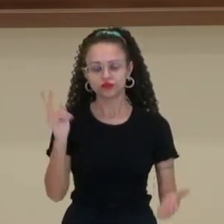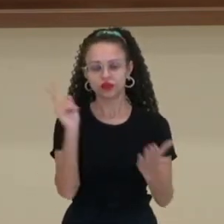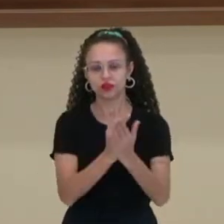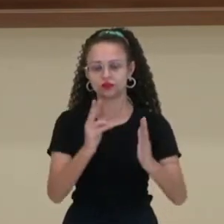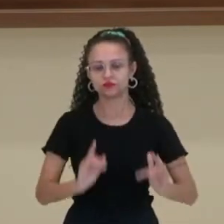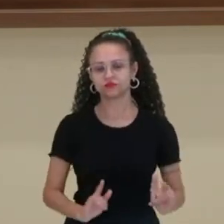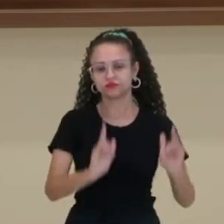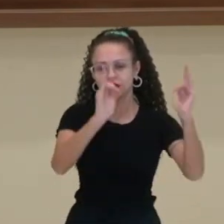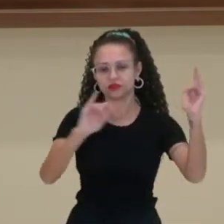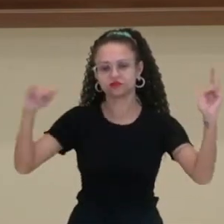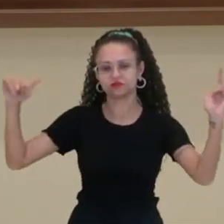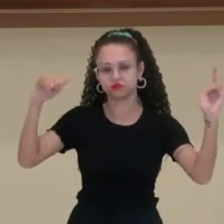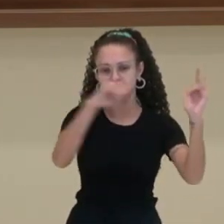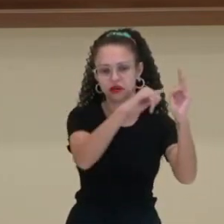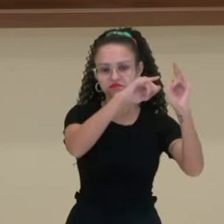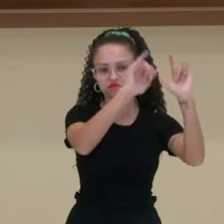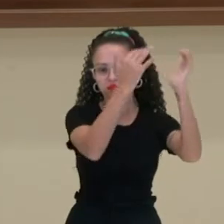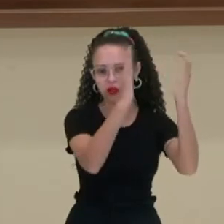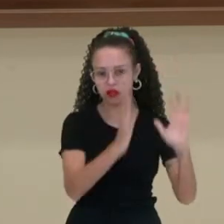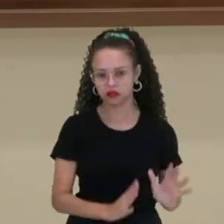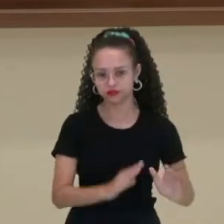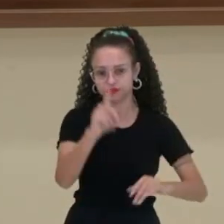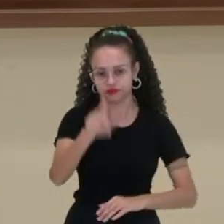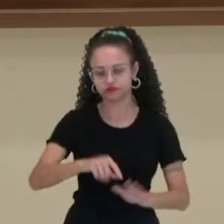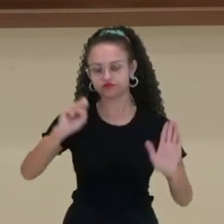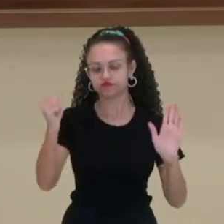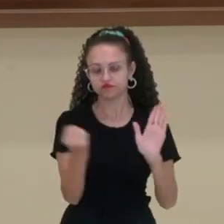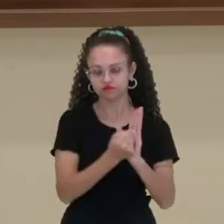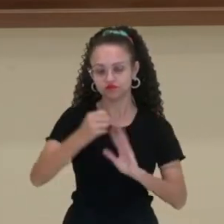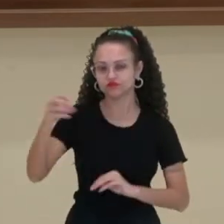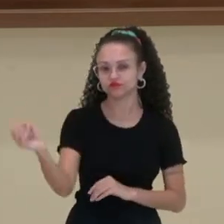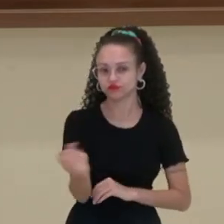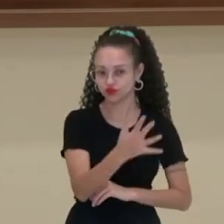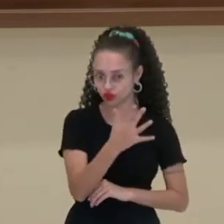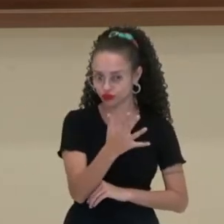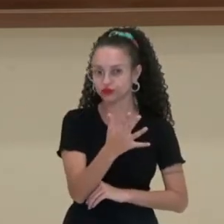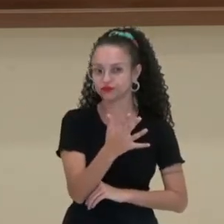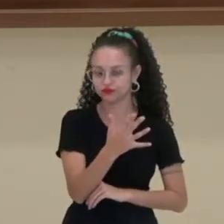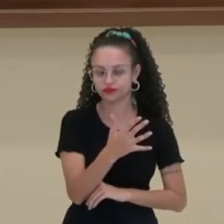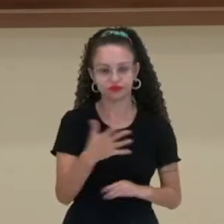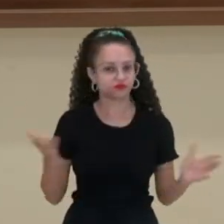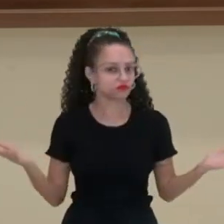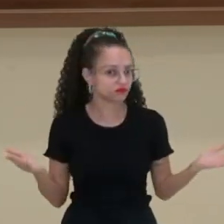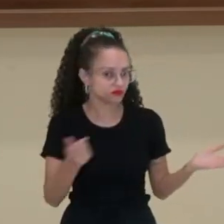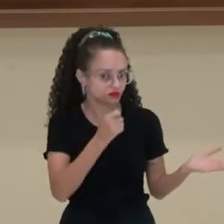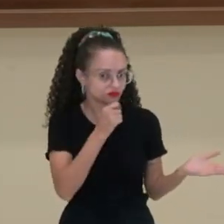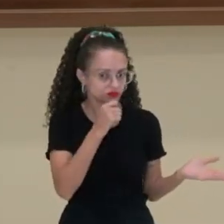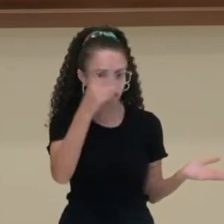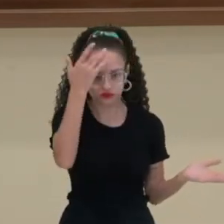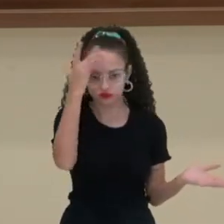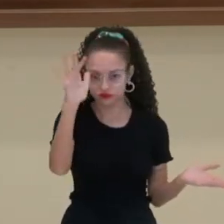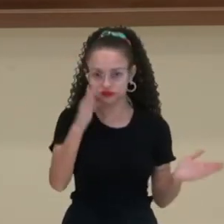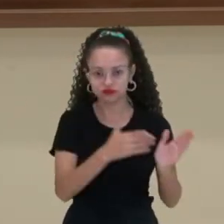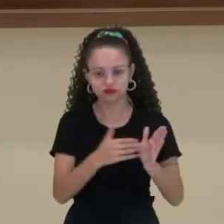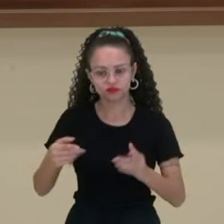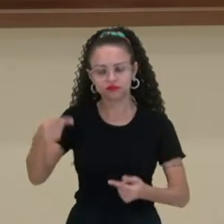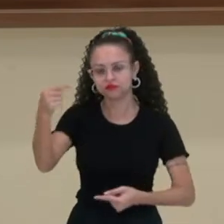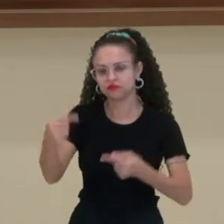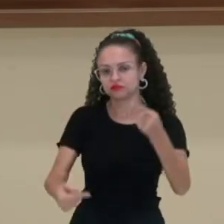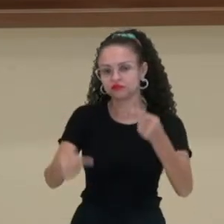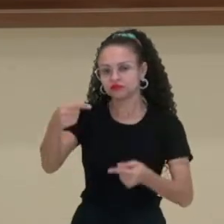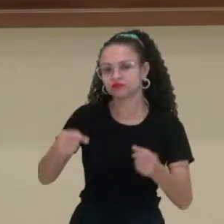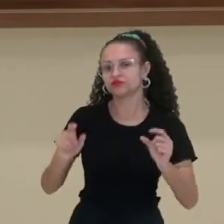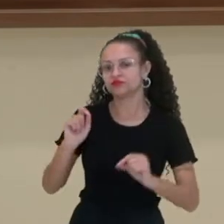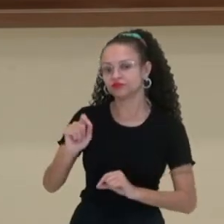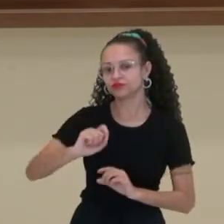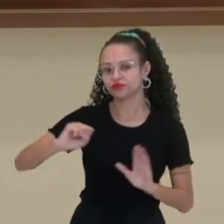Gêmeas, seria um grande marco de um novo momento, uma nova idade. Ainda não se sabe, inclusive, ainda está em discussão qual seria